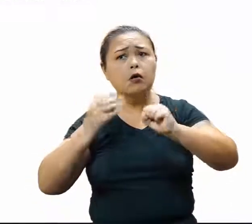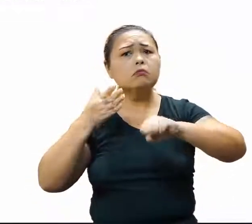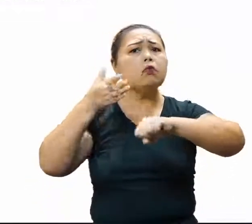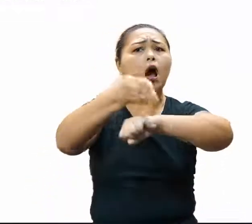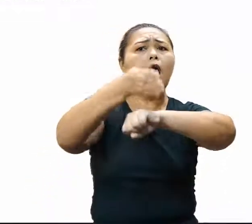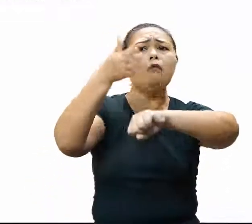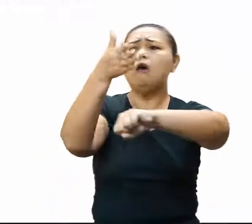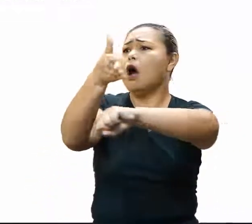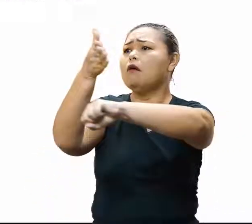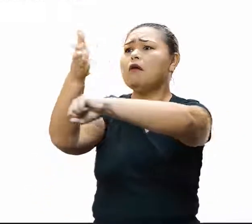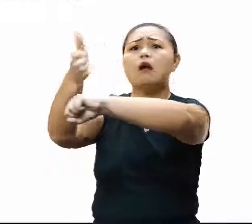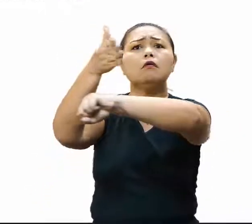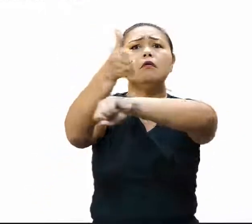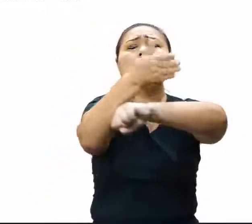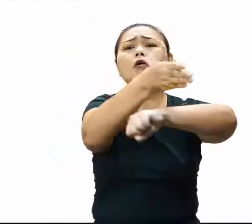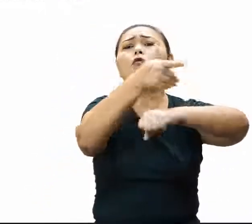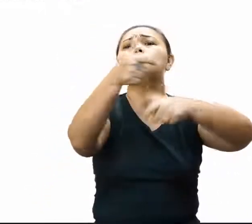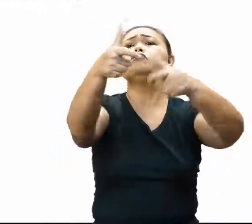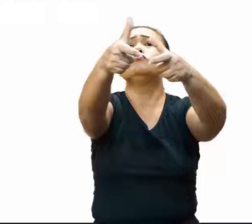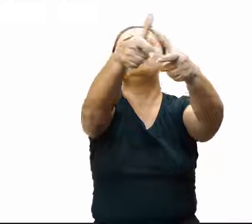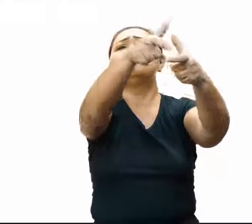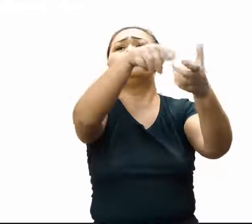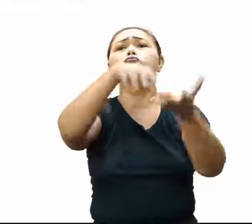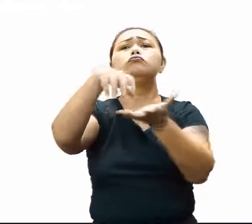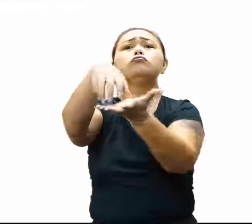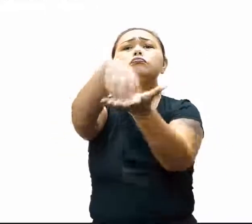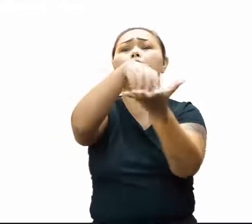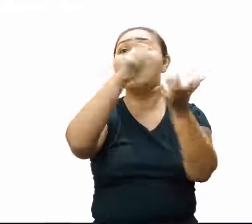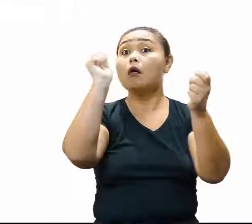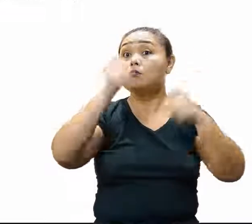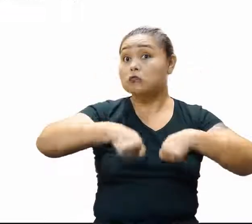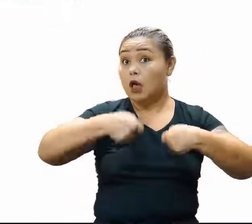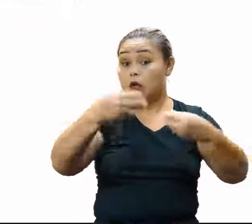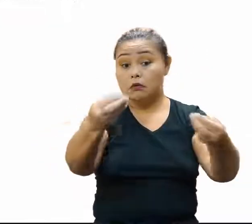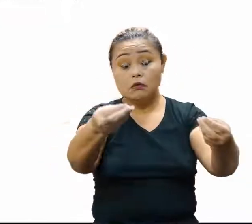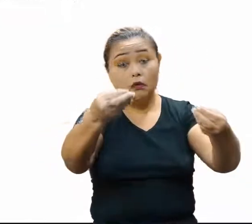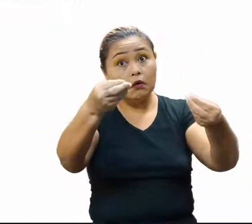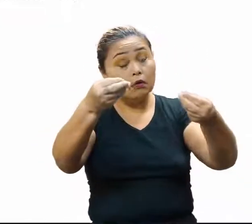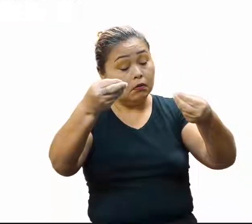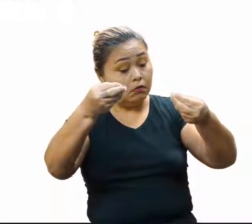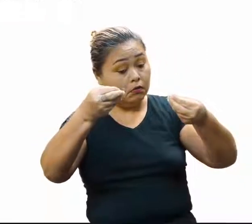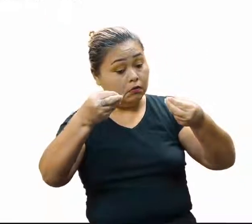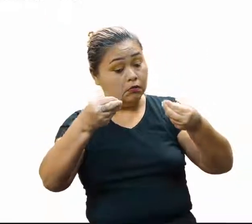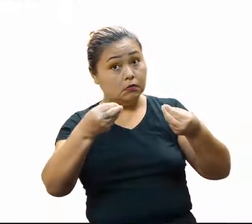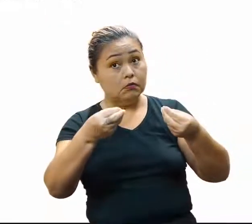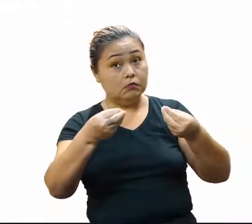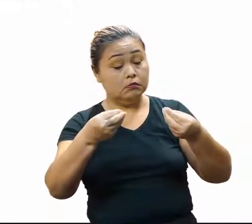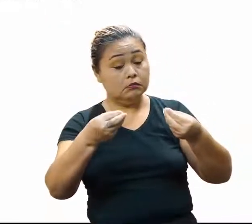novas regiões que pudesse oferecer, que pudesse